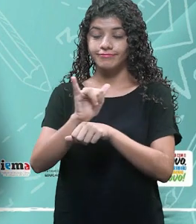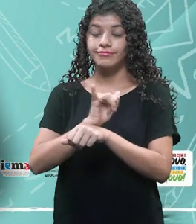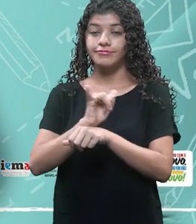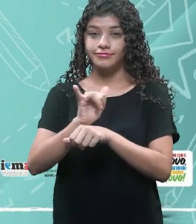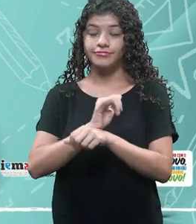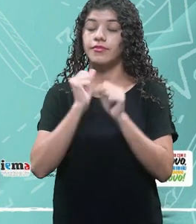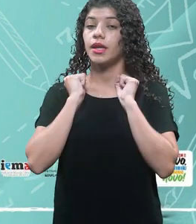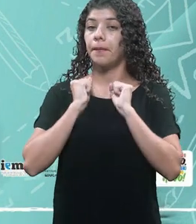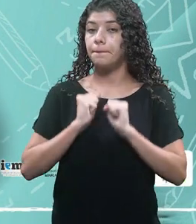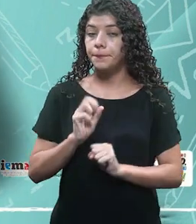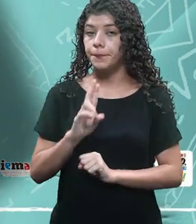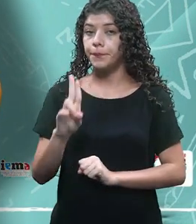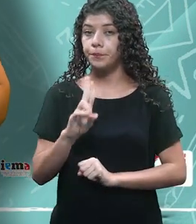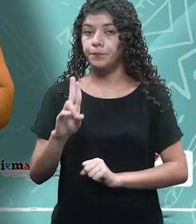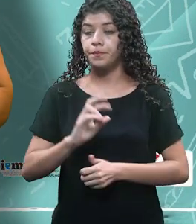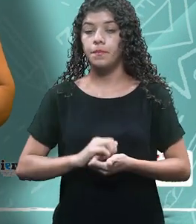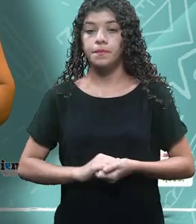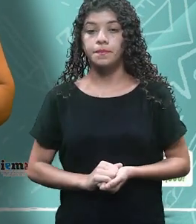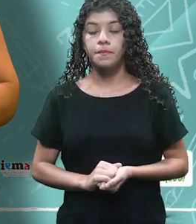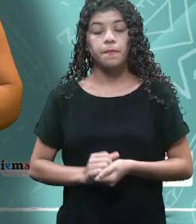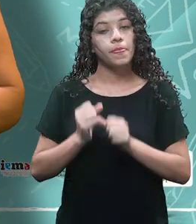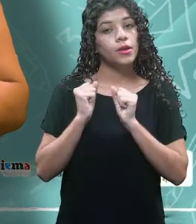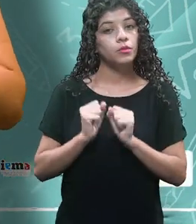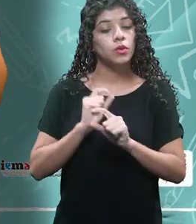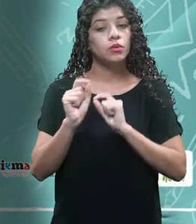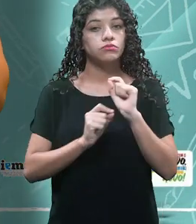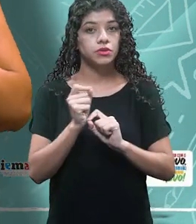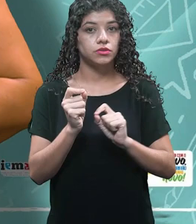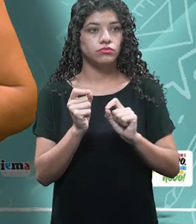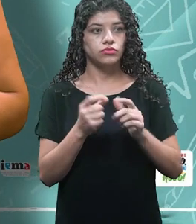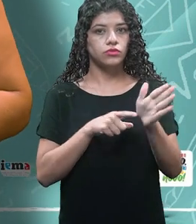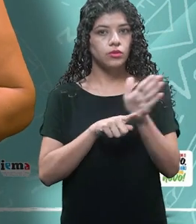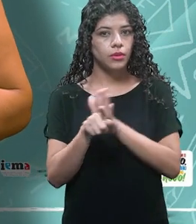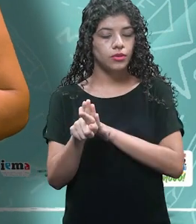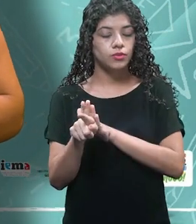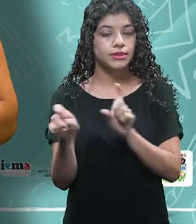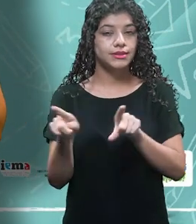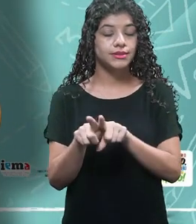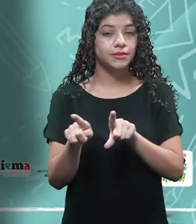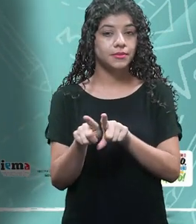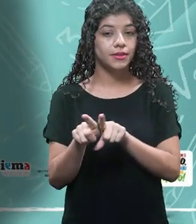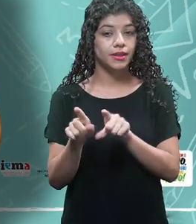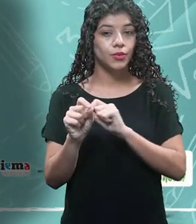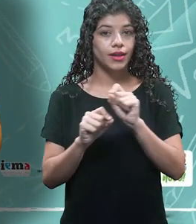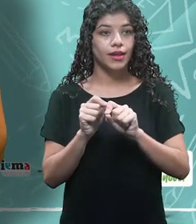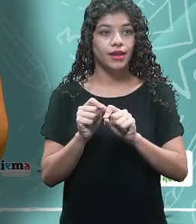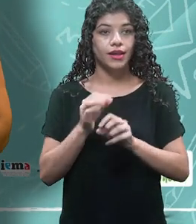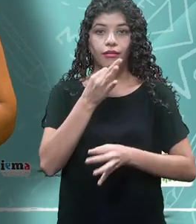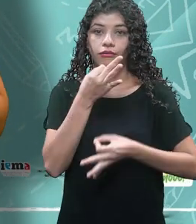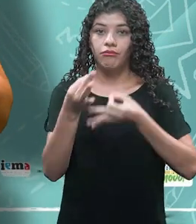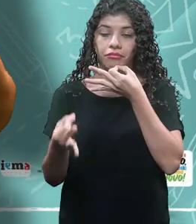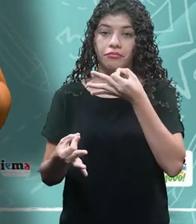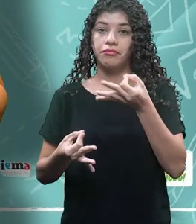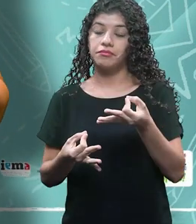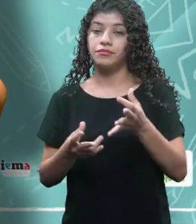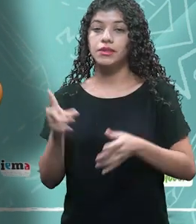formas que eu posso utilizar eu posso formular perguntas e eu posso formular argumentos